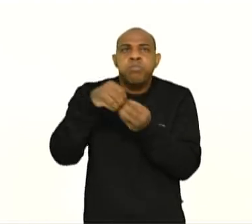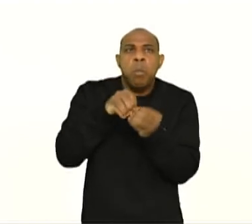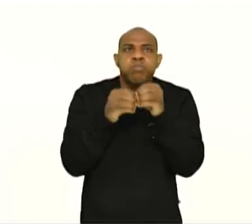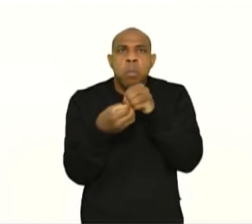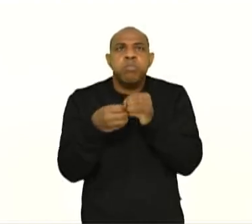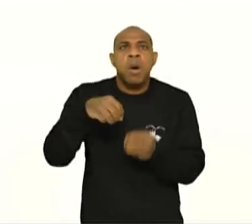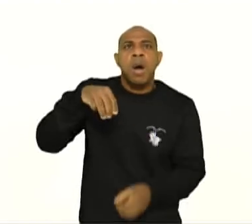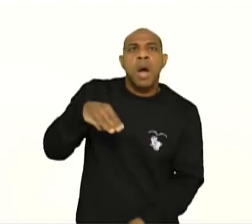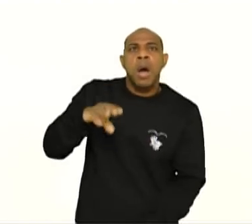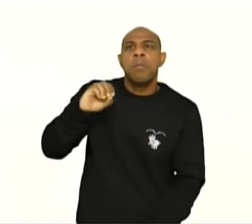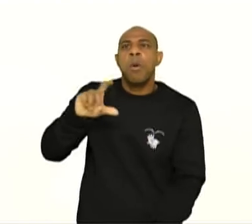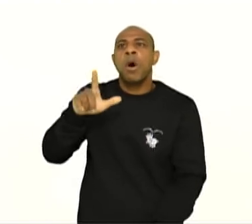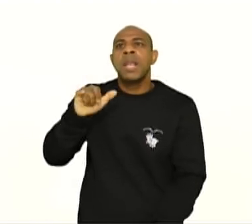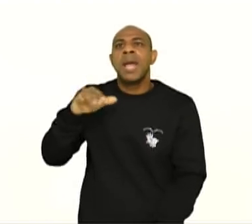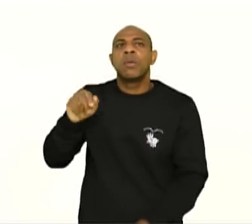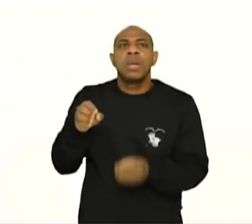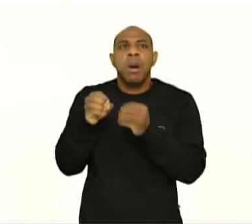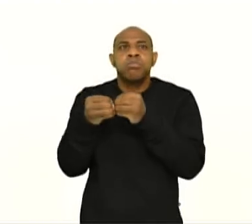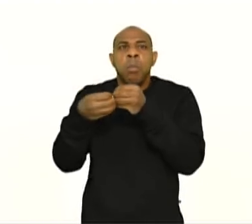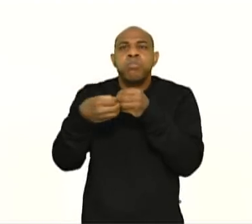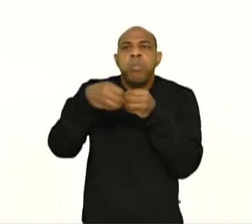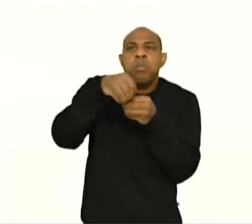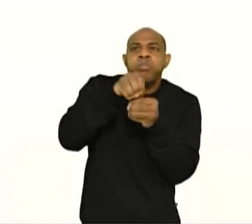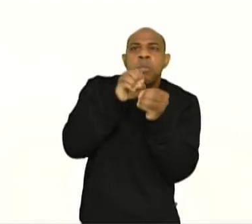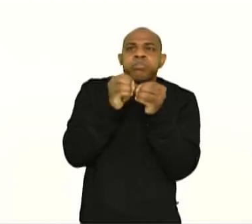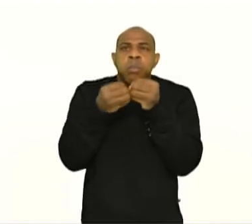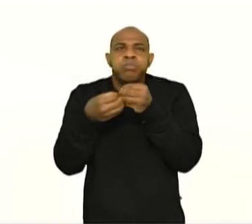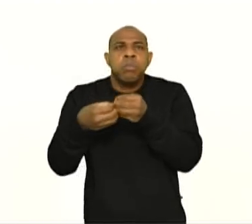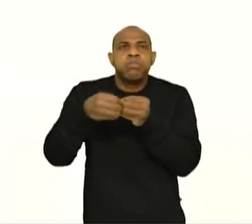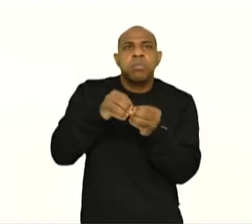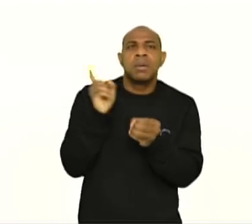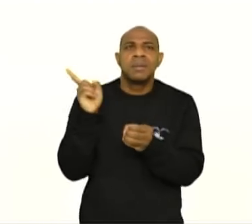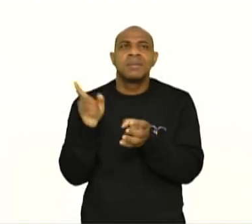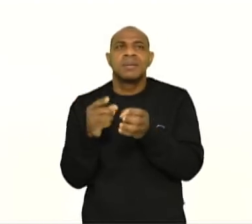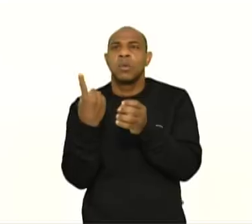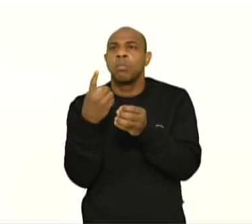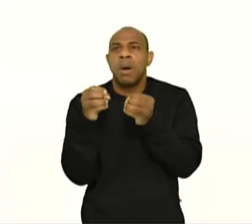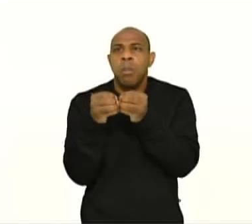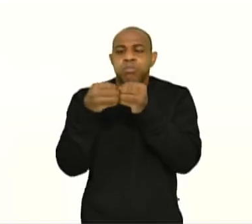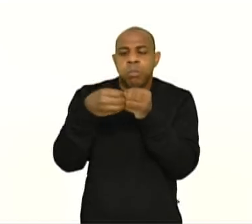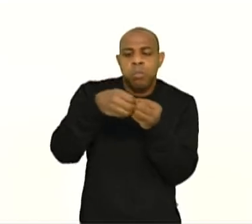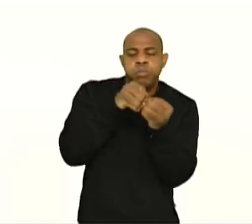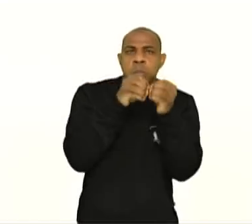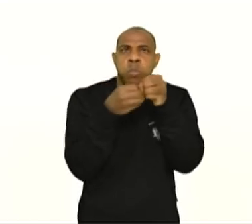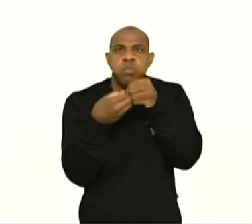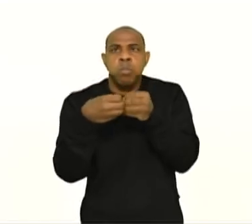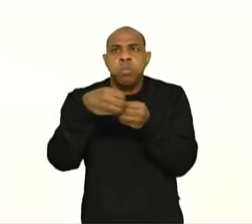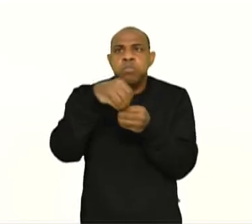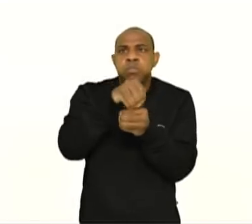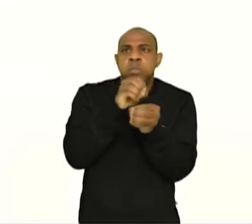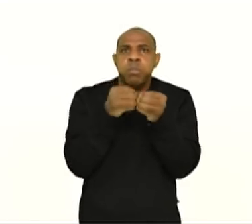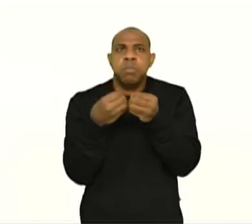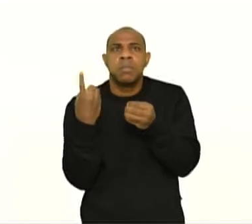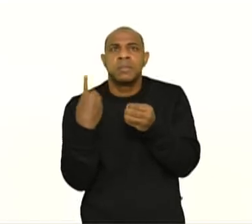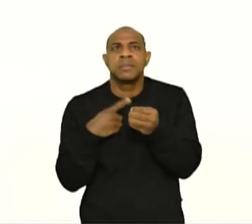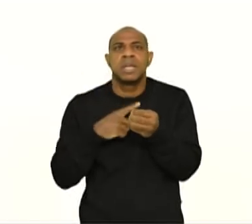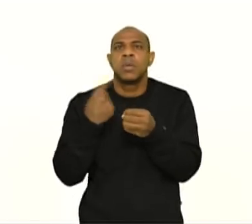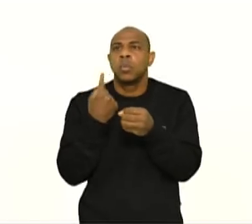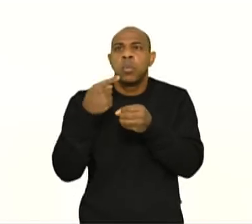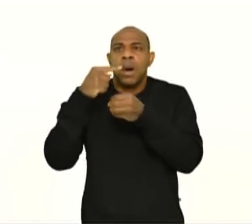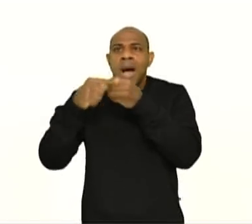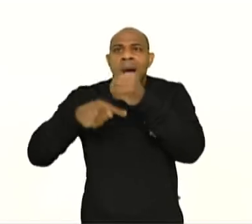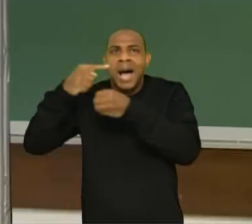iguais, diferentes, que se mantêm unidas por ligações específicas. Aqui uma molécula, né? Em que você vai ter um átomo de um tipo